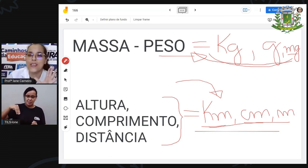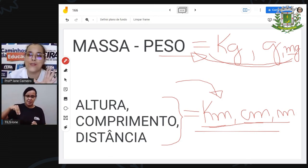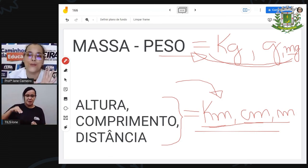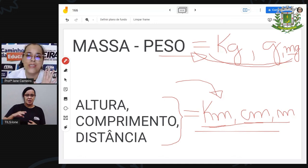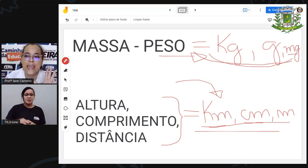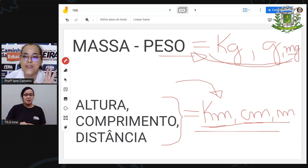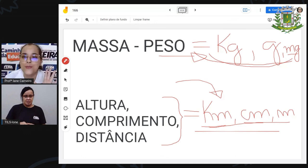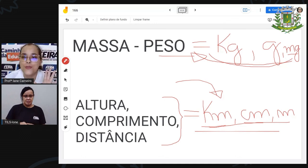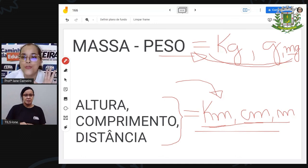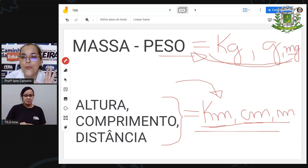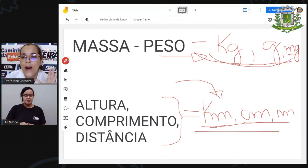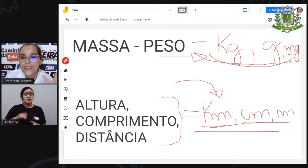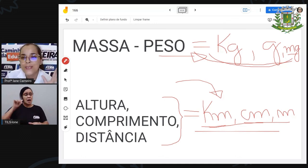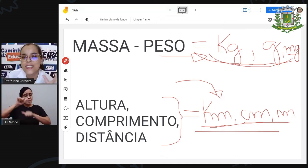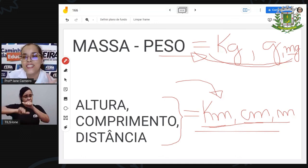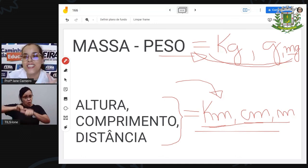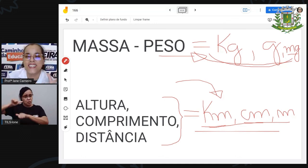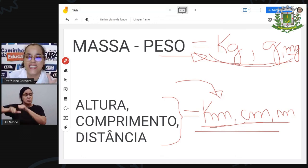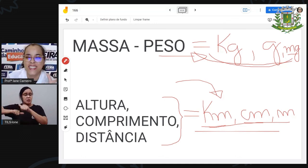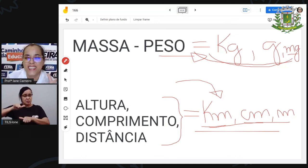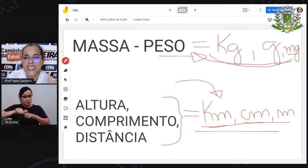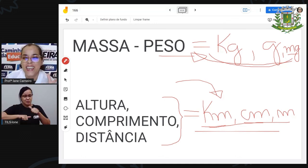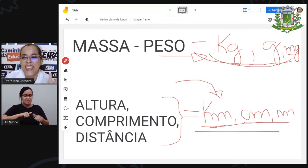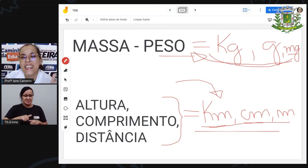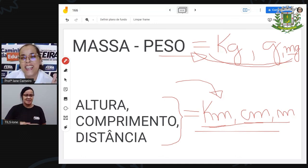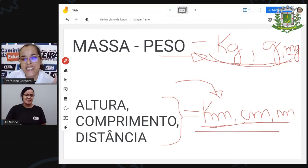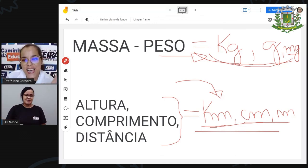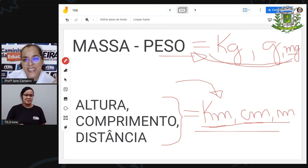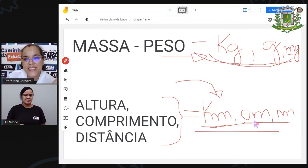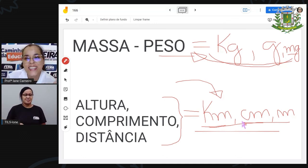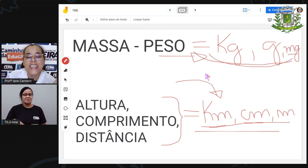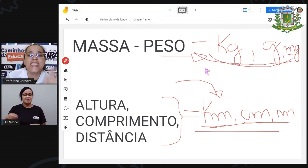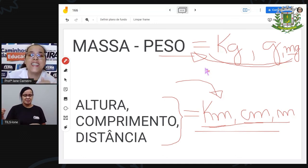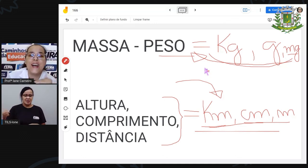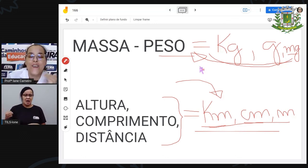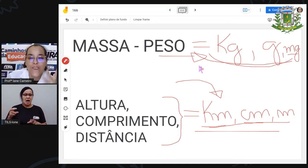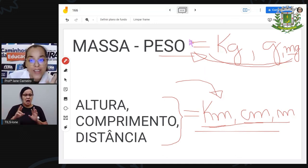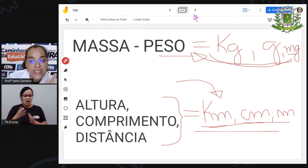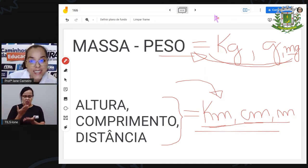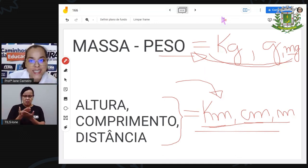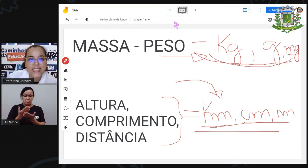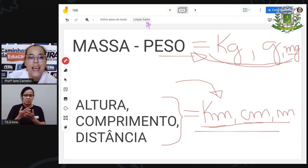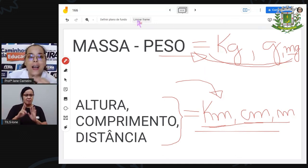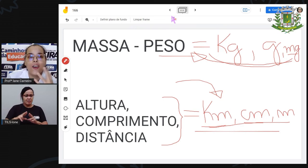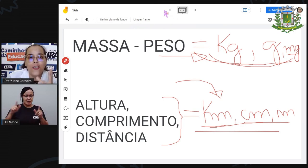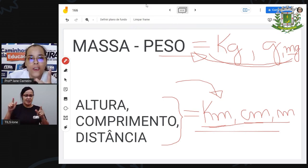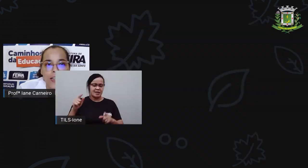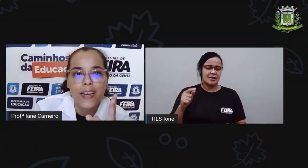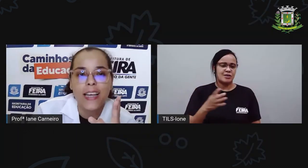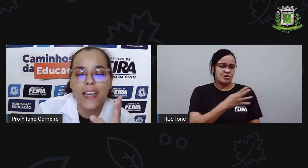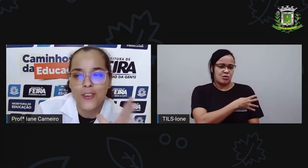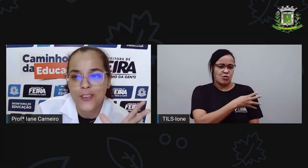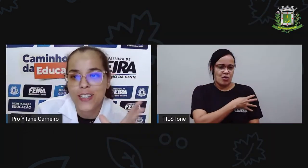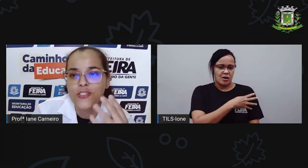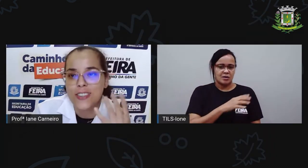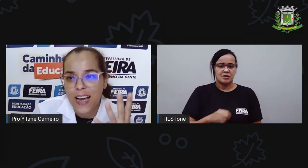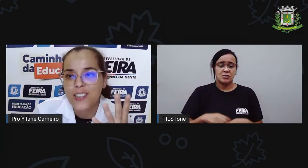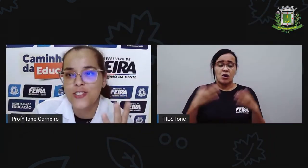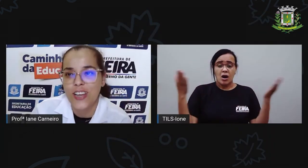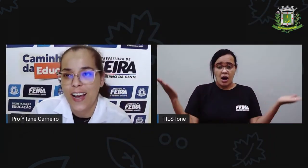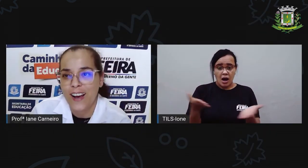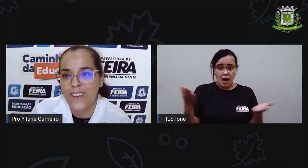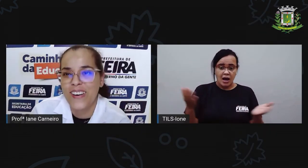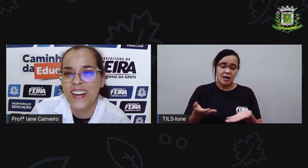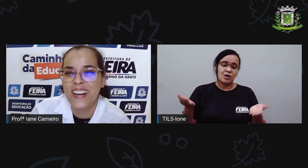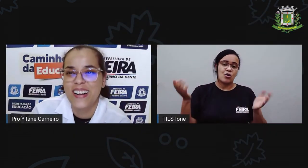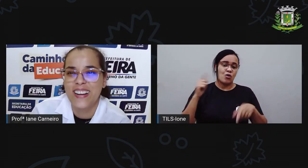outro assunto, aí é assunto do quarto ano em diante. Tá certo? Então, agora sim, agora é hora de dar